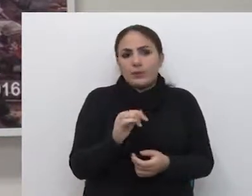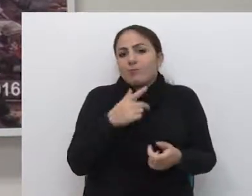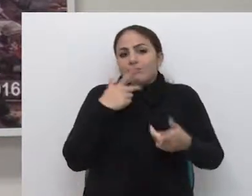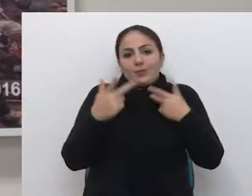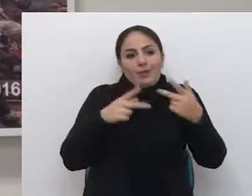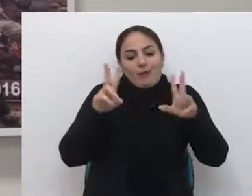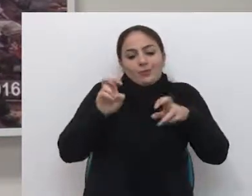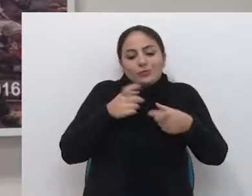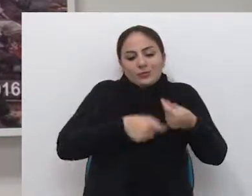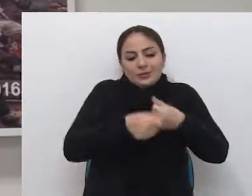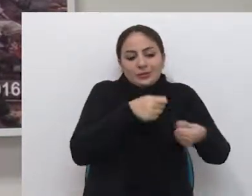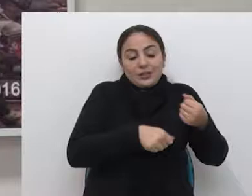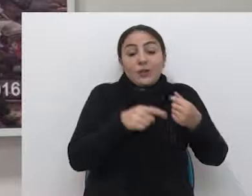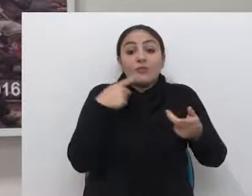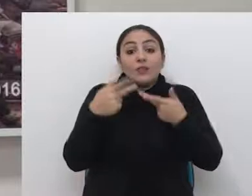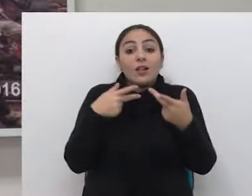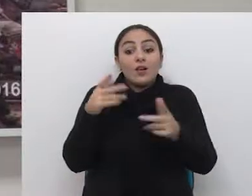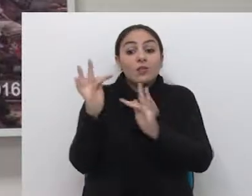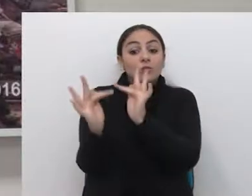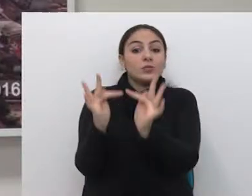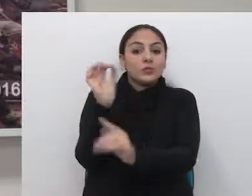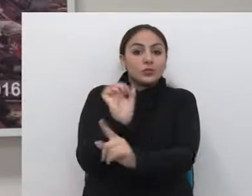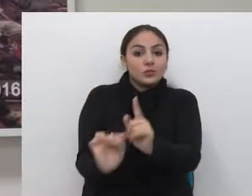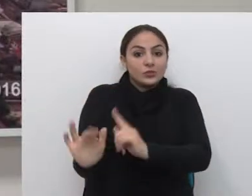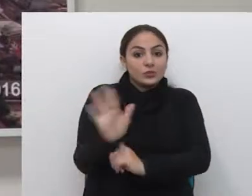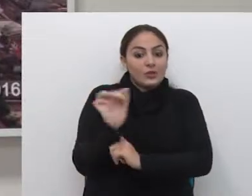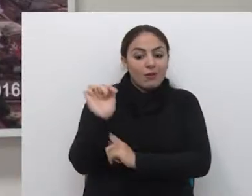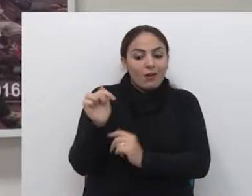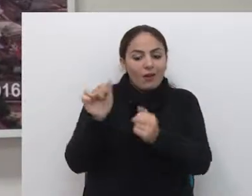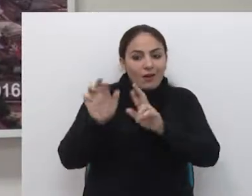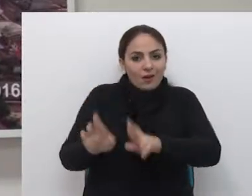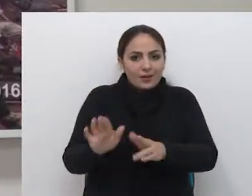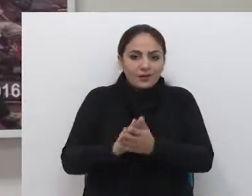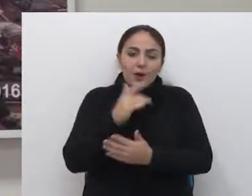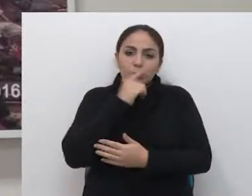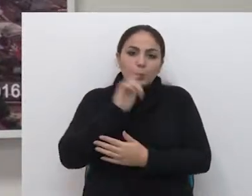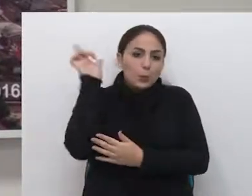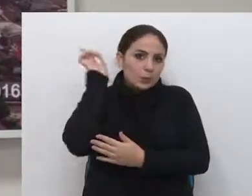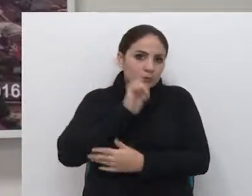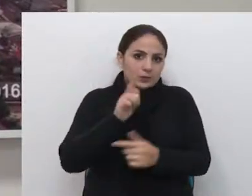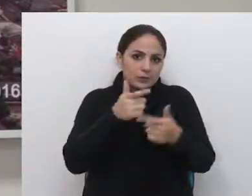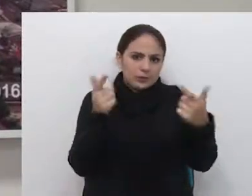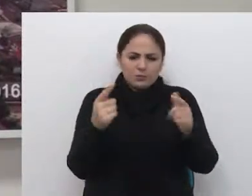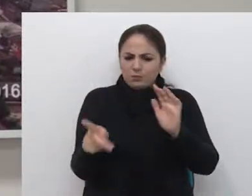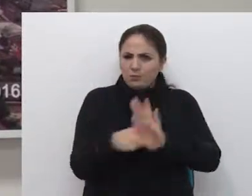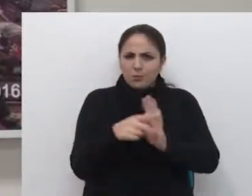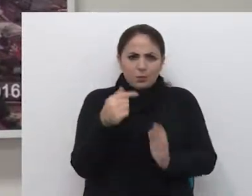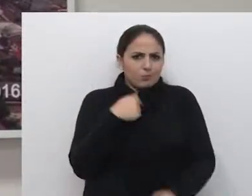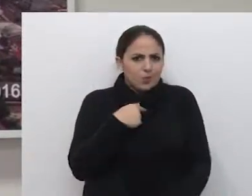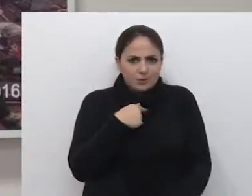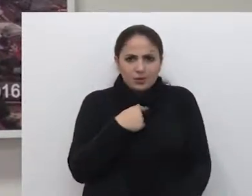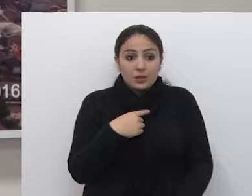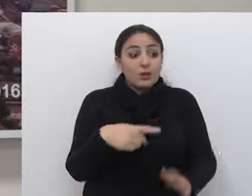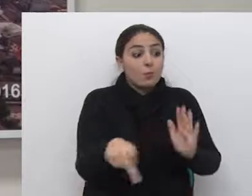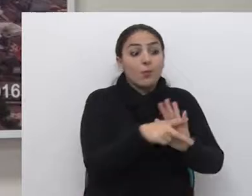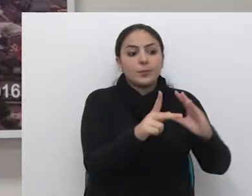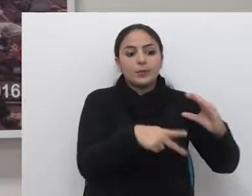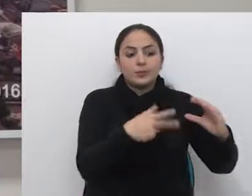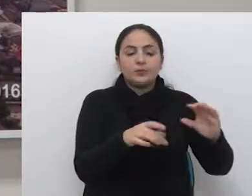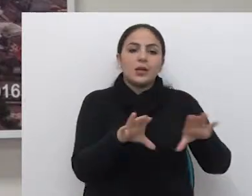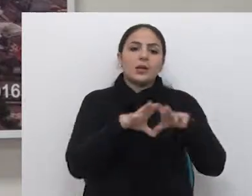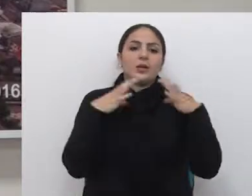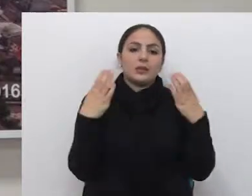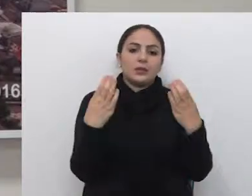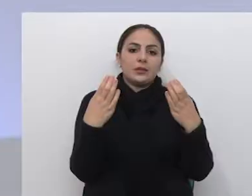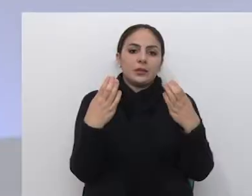grande, eu nem falo da importância financeira, eu falo da função social desse equipamento. Então uma vitória muito grande, não do vereador Patrick, não da Câmara, mas